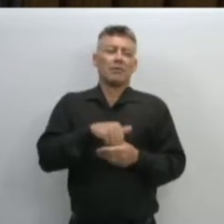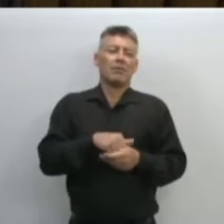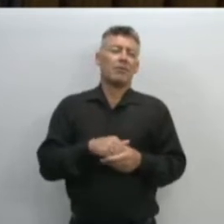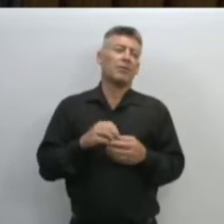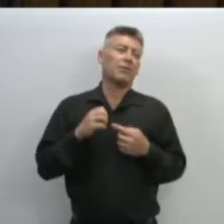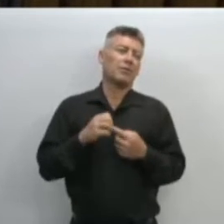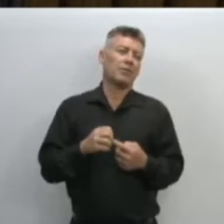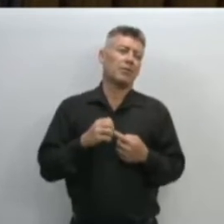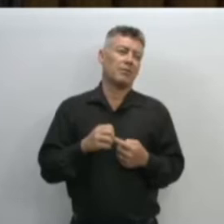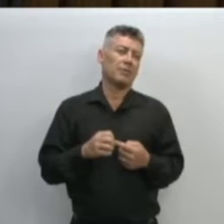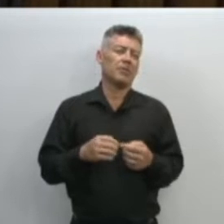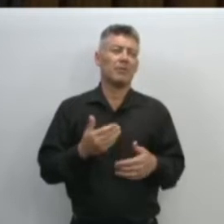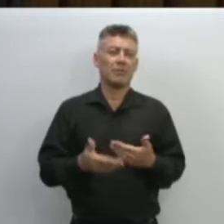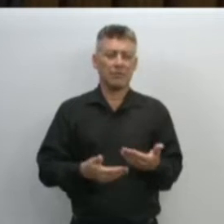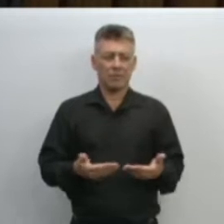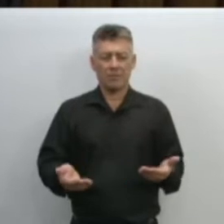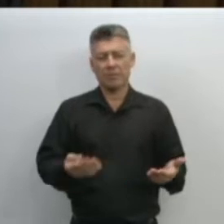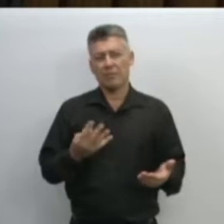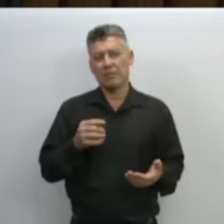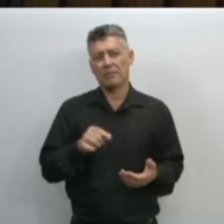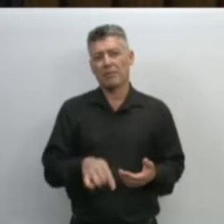única. Requerimentos